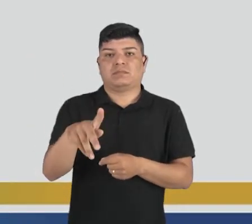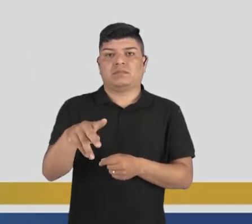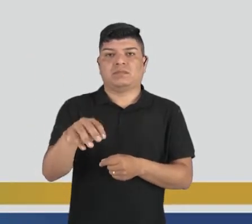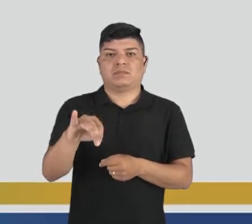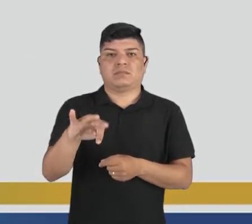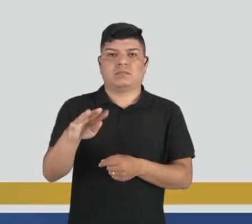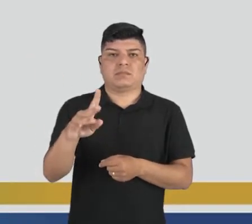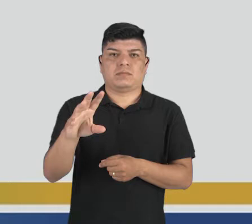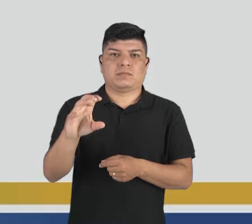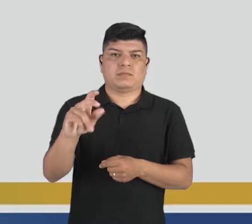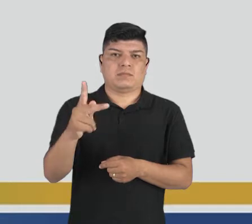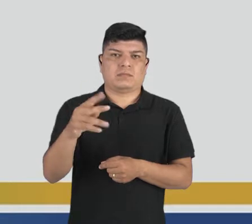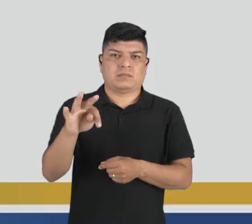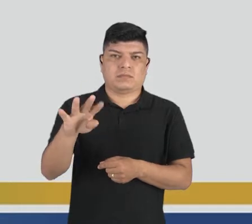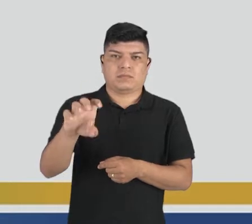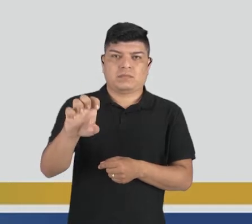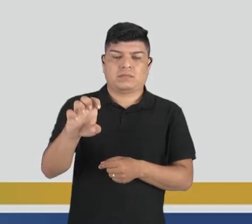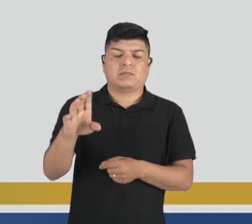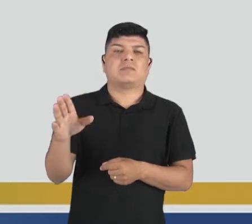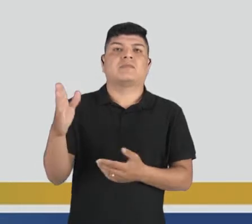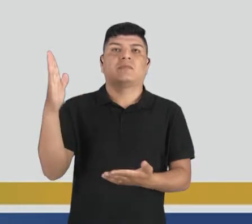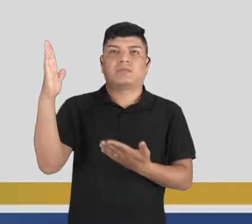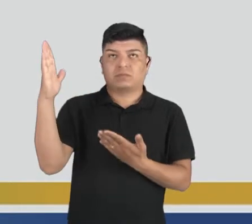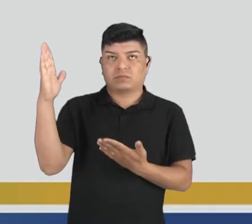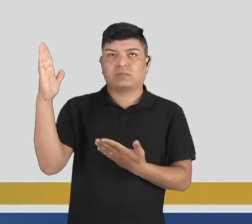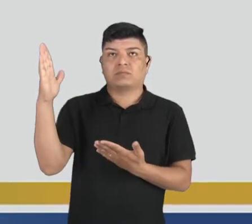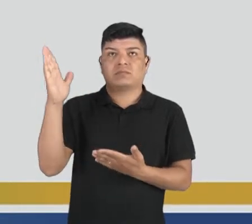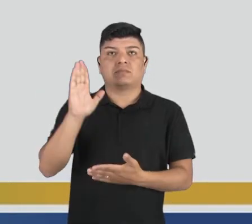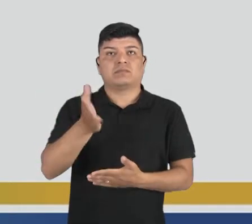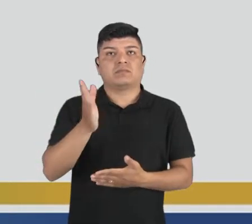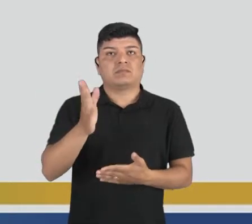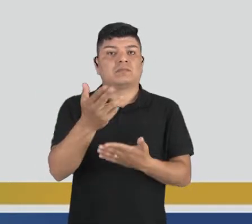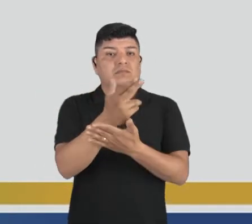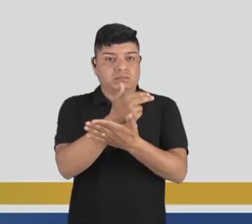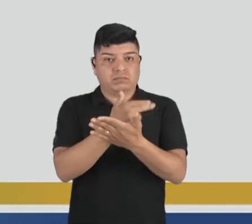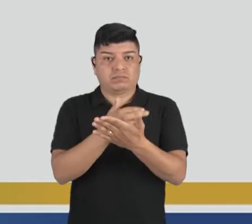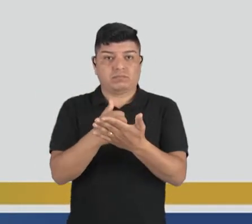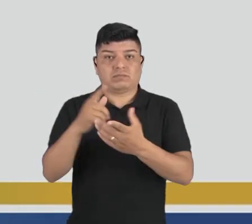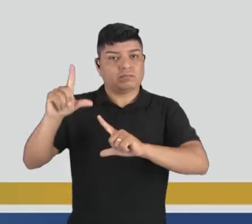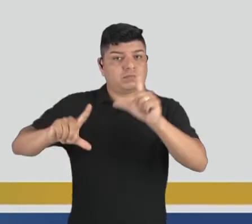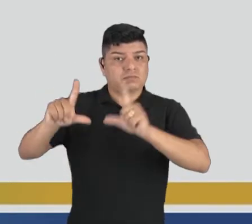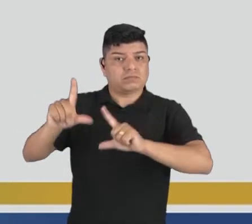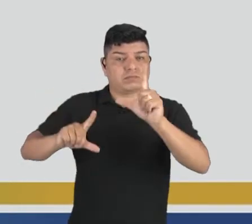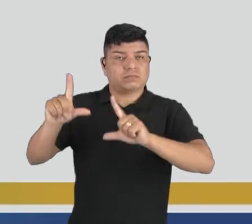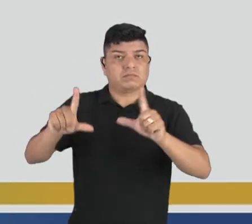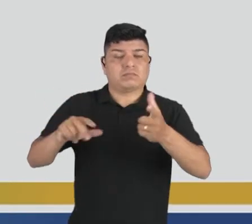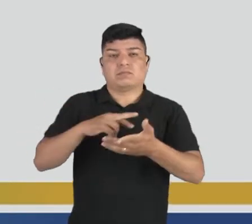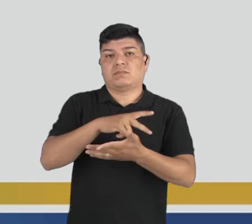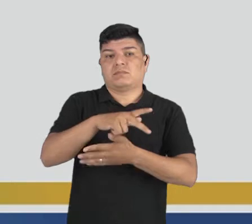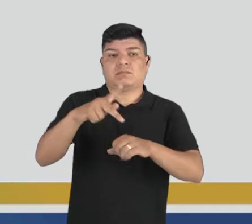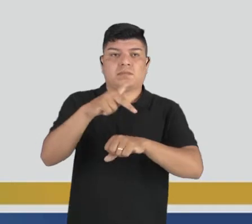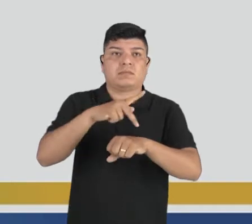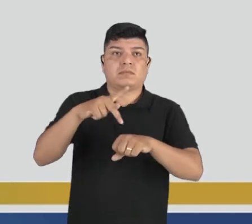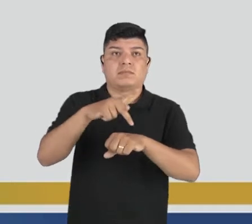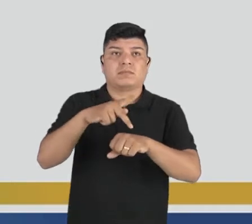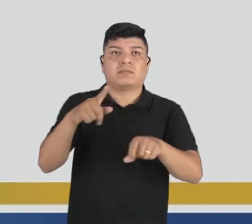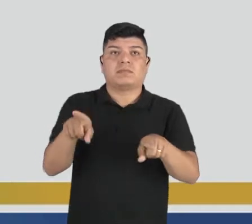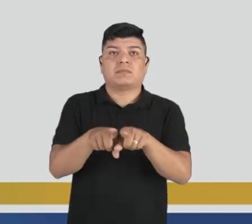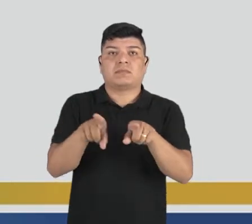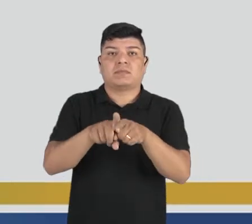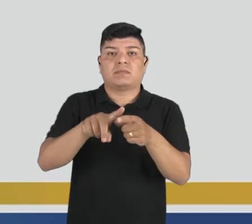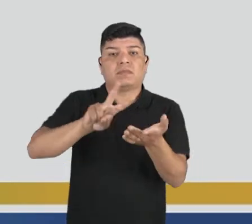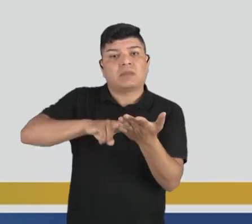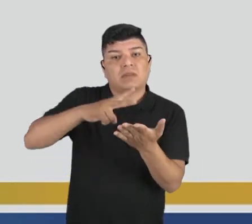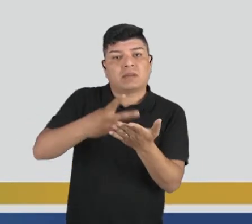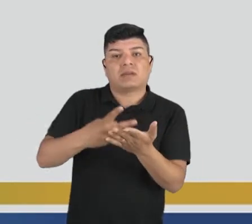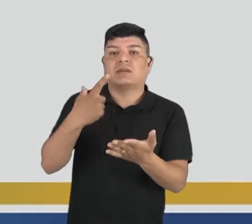Mancha, que é o Dom Quixote, né? Que já foi reproduzida aí em muitos países, tem tradução aí